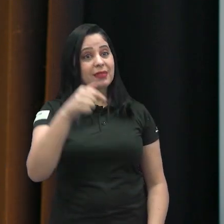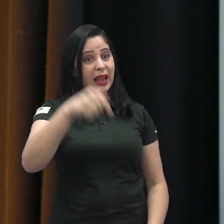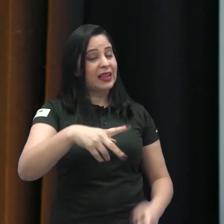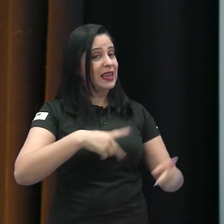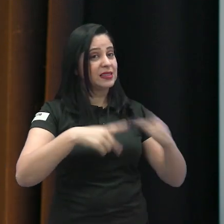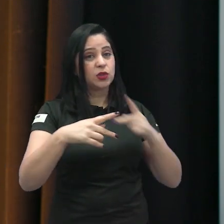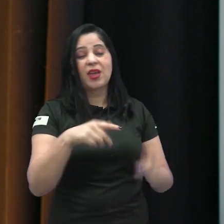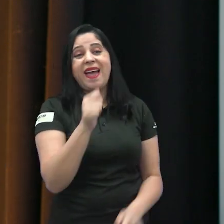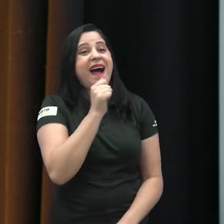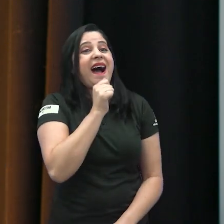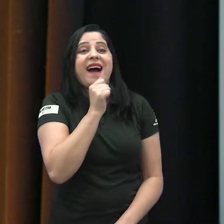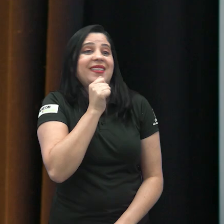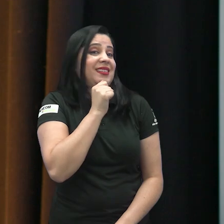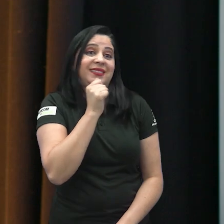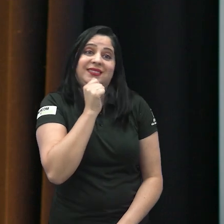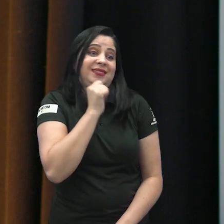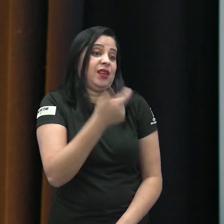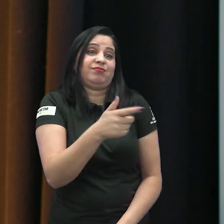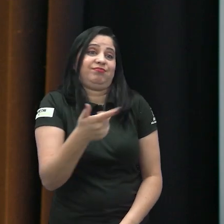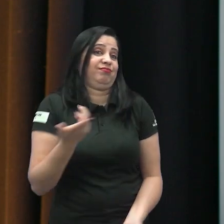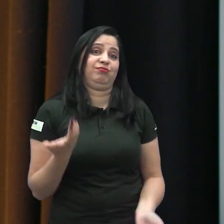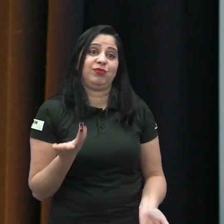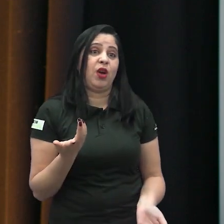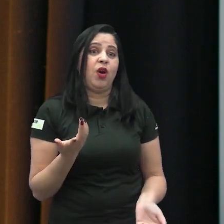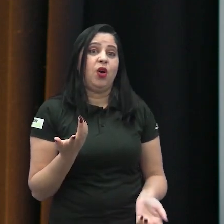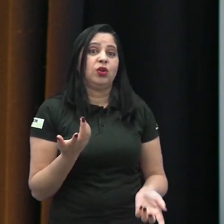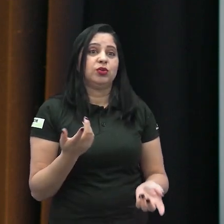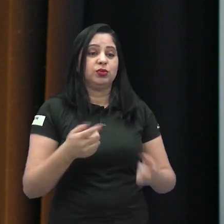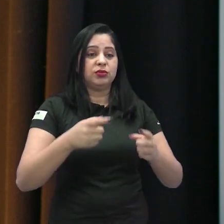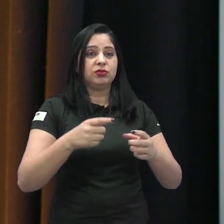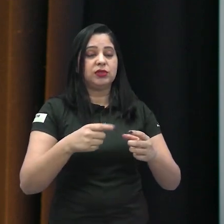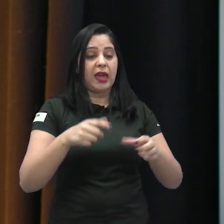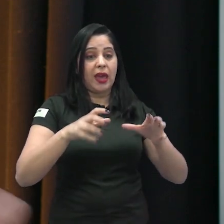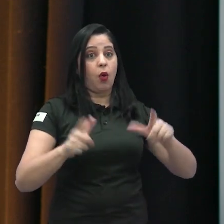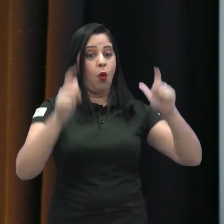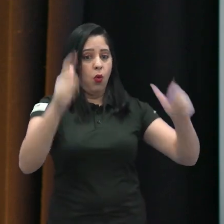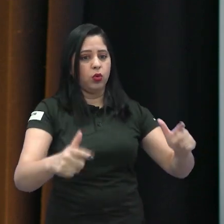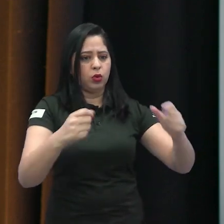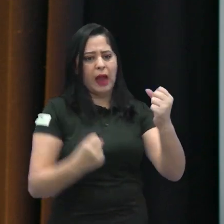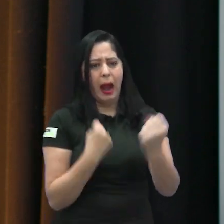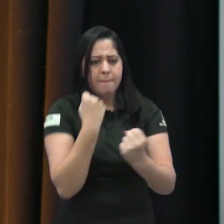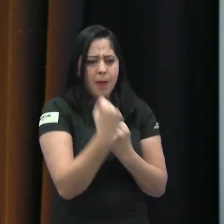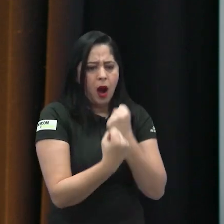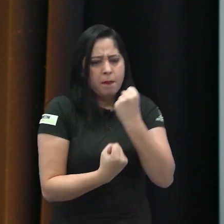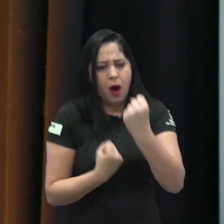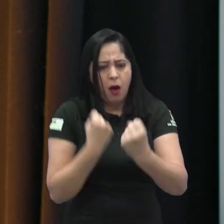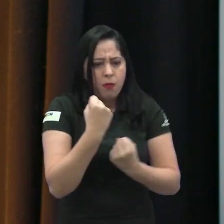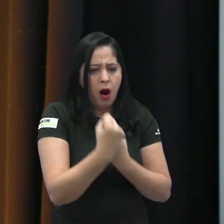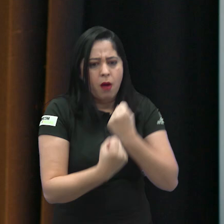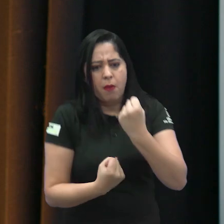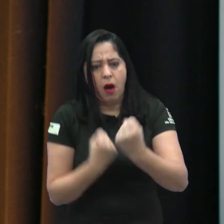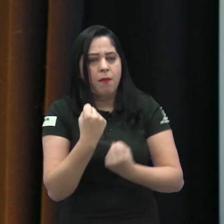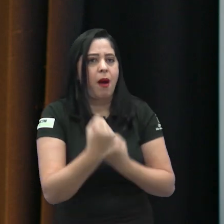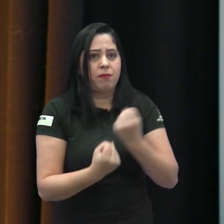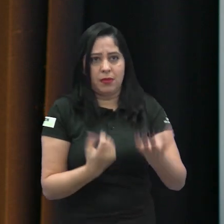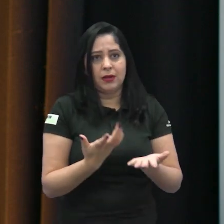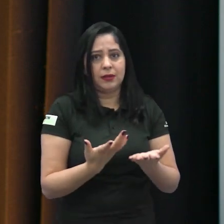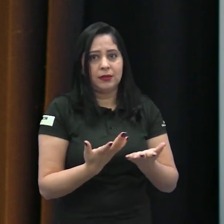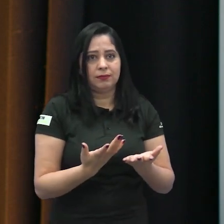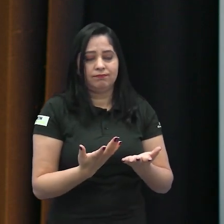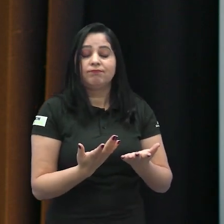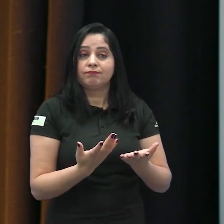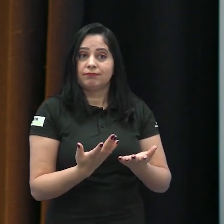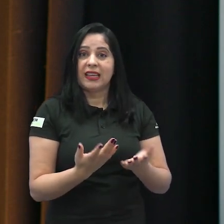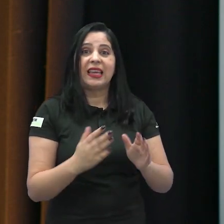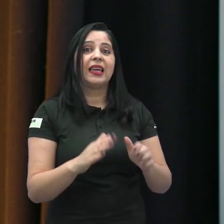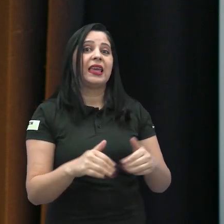não temos uma pista oficial com os equipamentos adequados para a prática do alto rendimento no atletismo, e